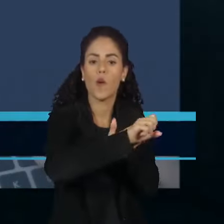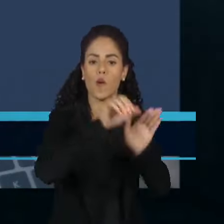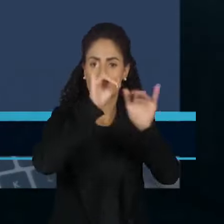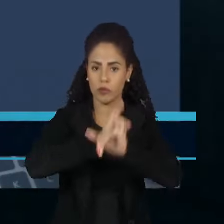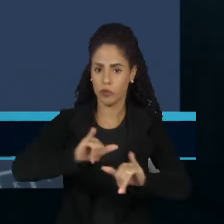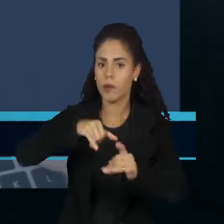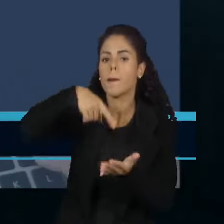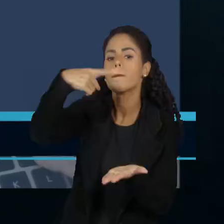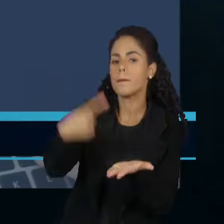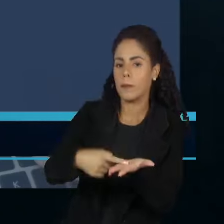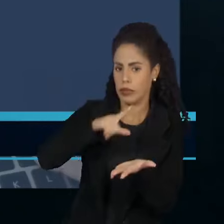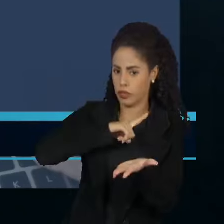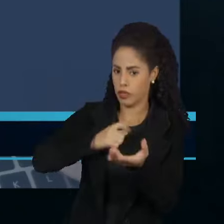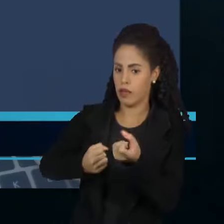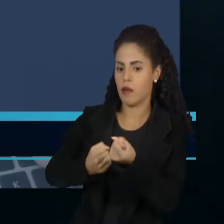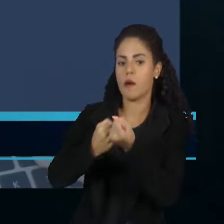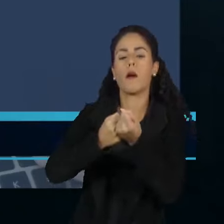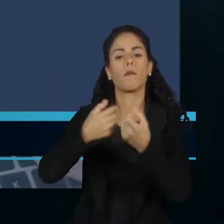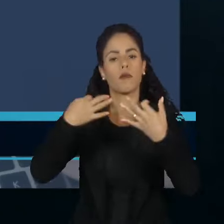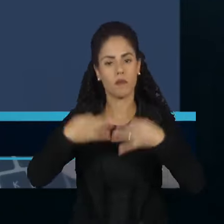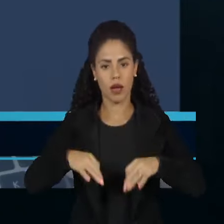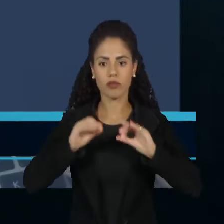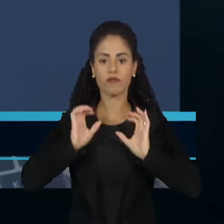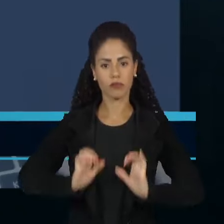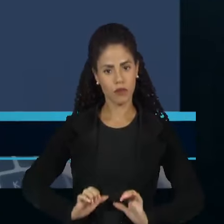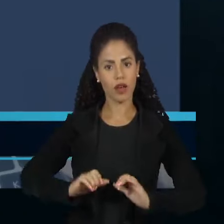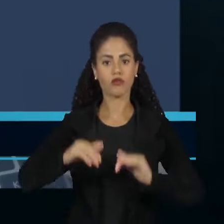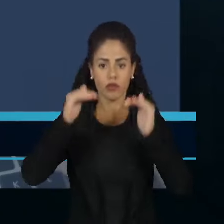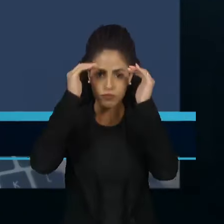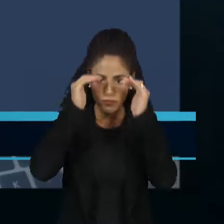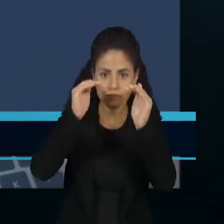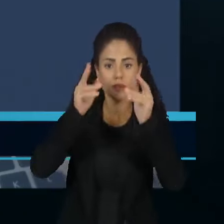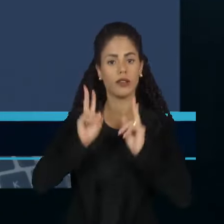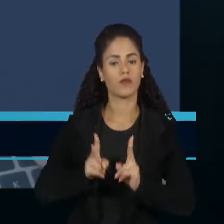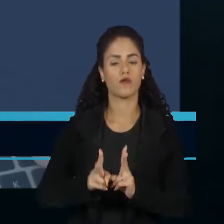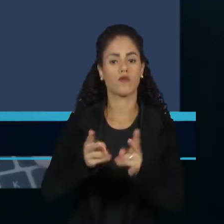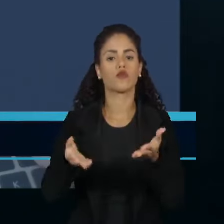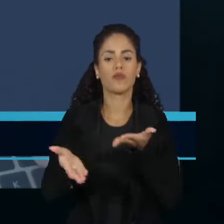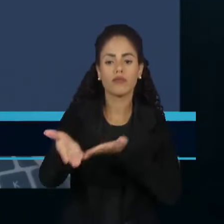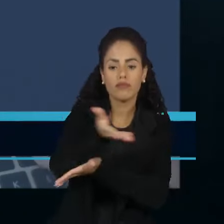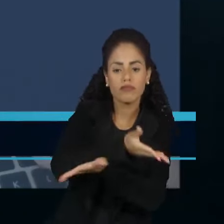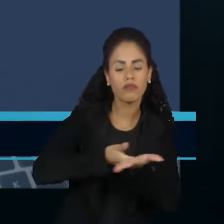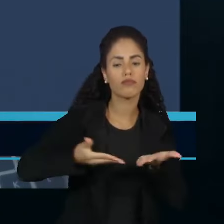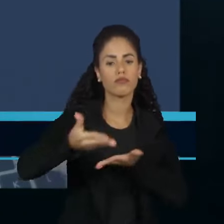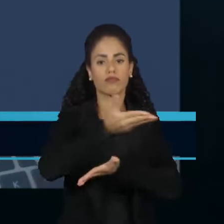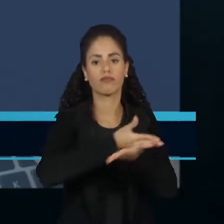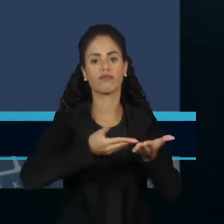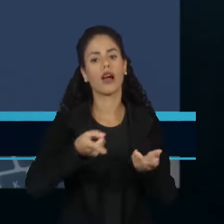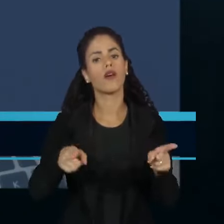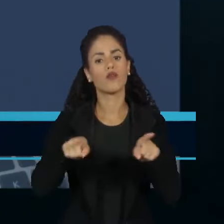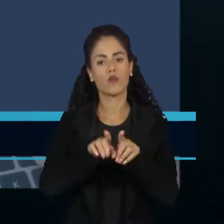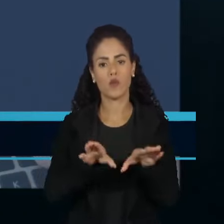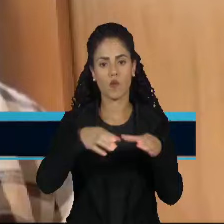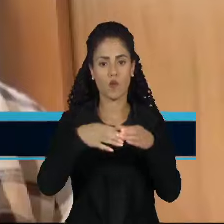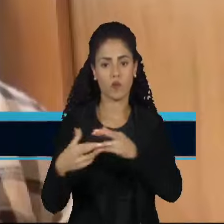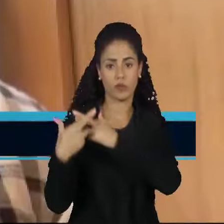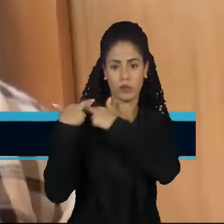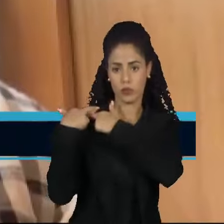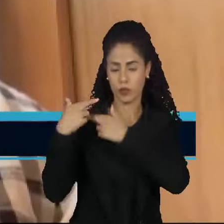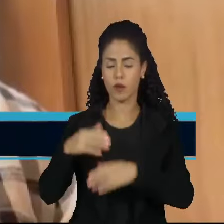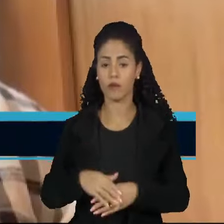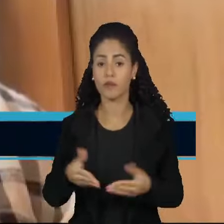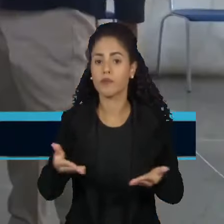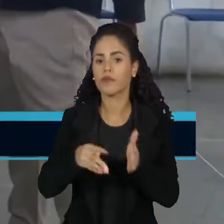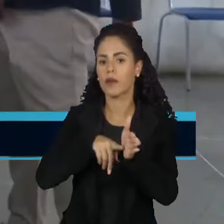compromisso global de apoiar a integridade das eleições e que continuará a dialogar com as autoridades em relação ao assunto.